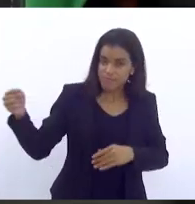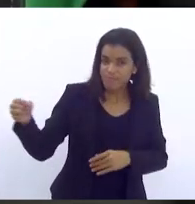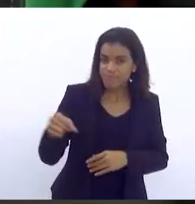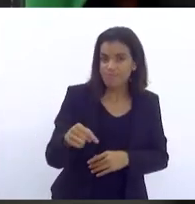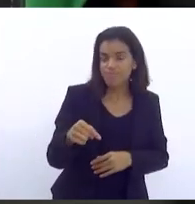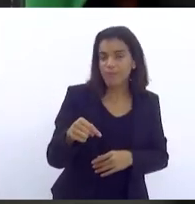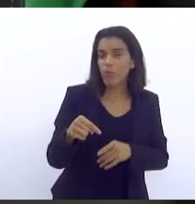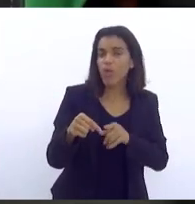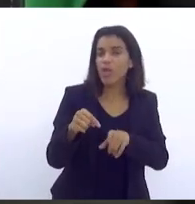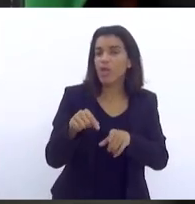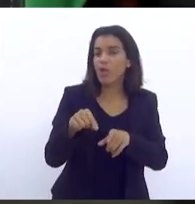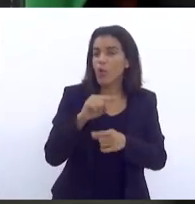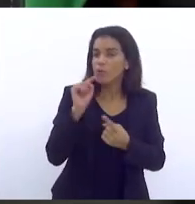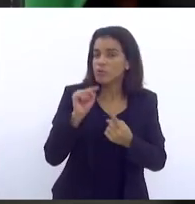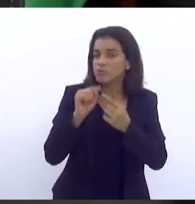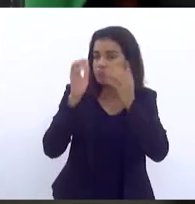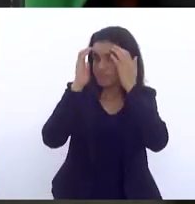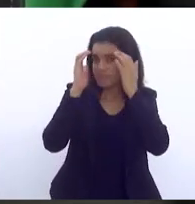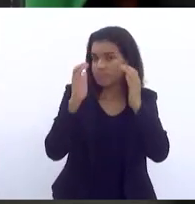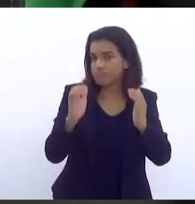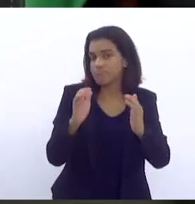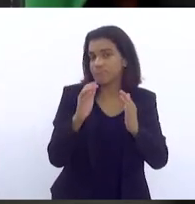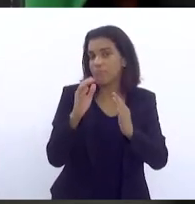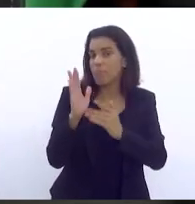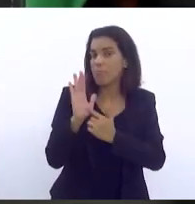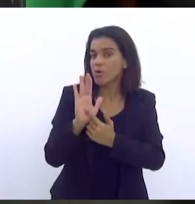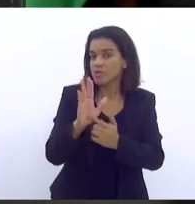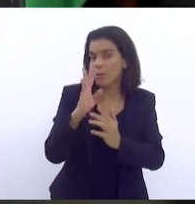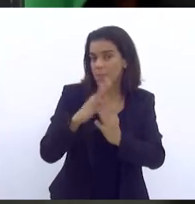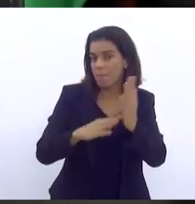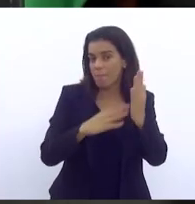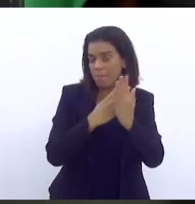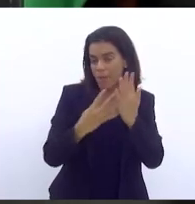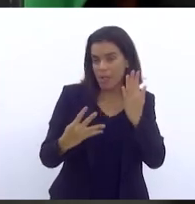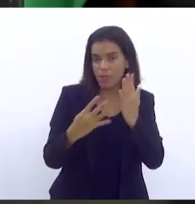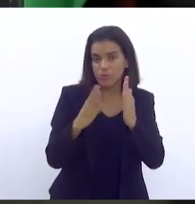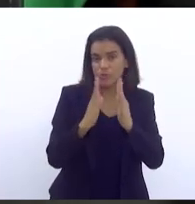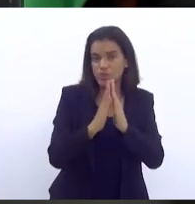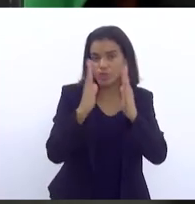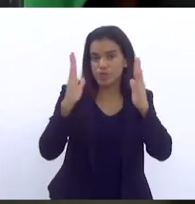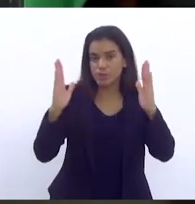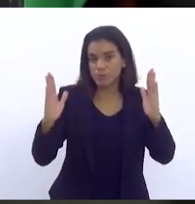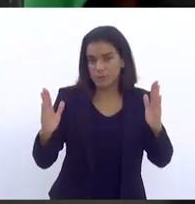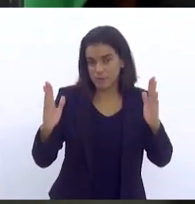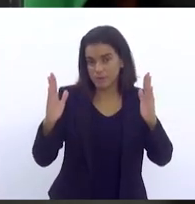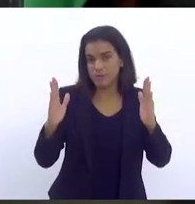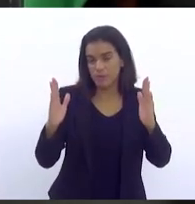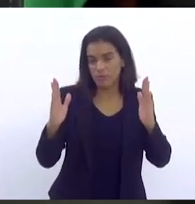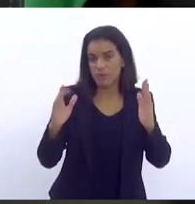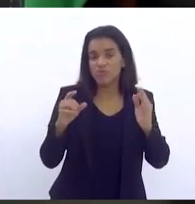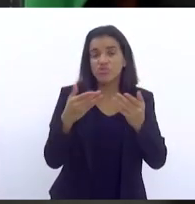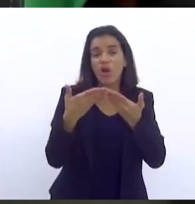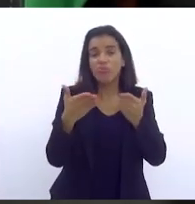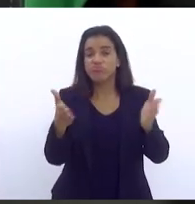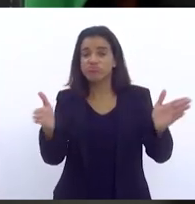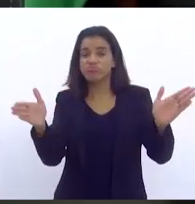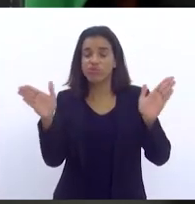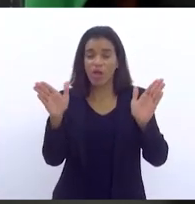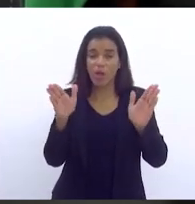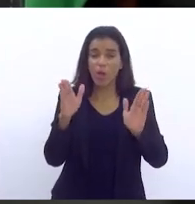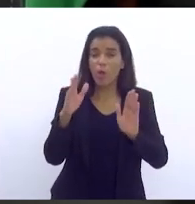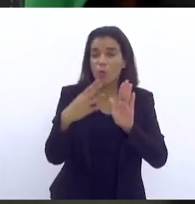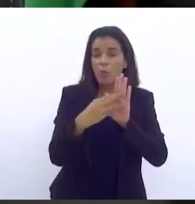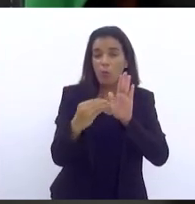respeitar e apresentar um plano de expansão do serviço caso contrário o que nós vamos ver é a amplificação do modelo de